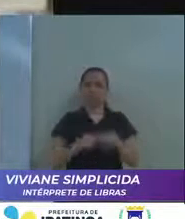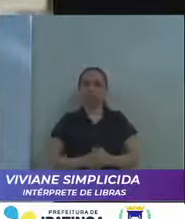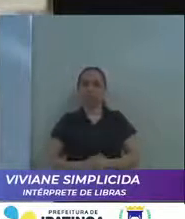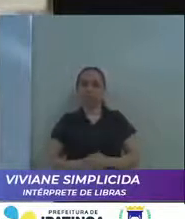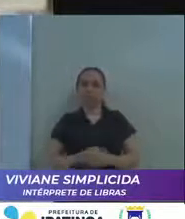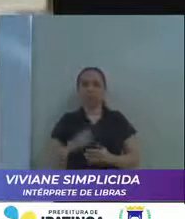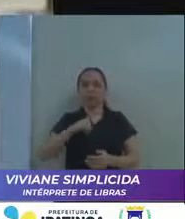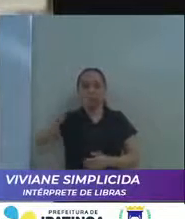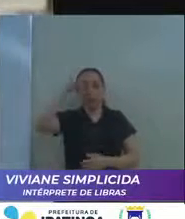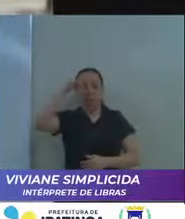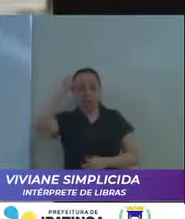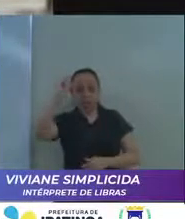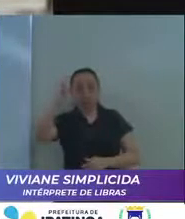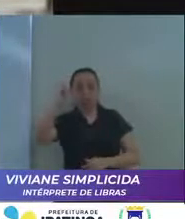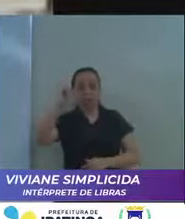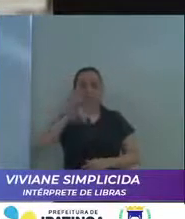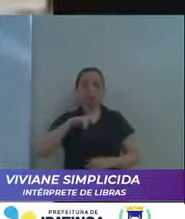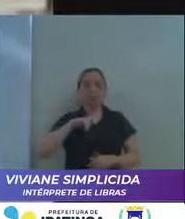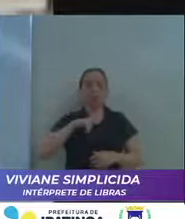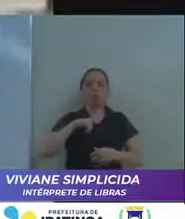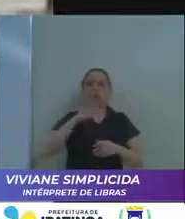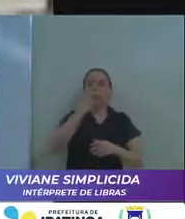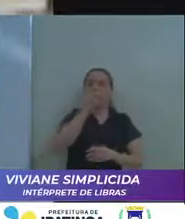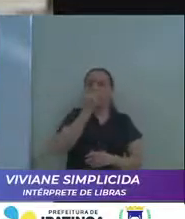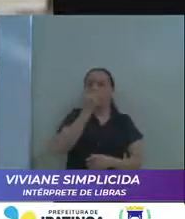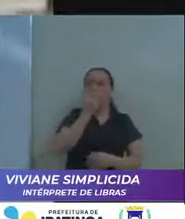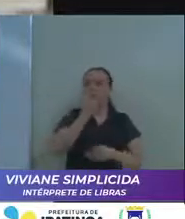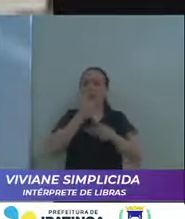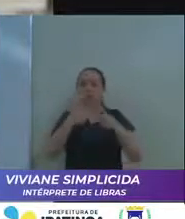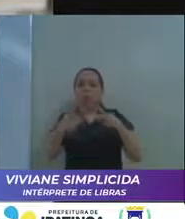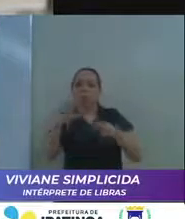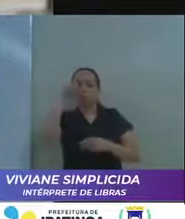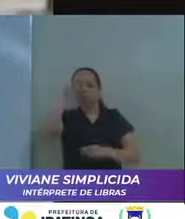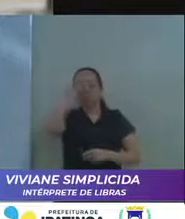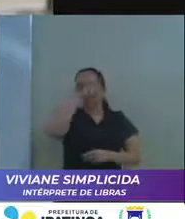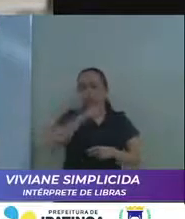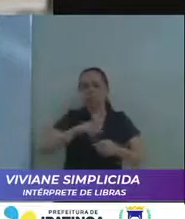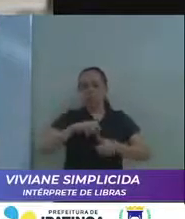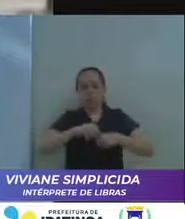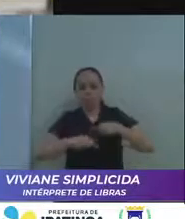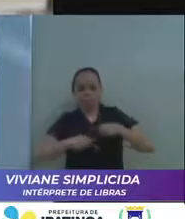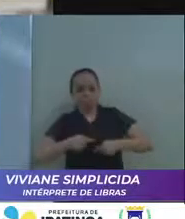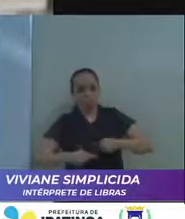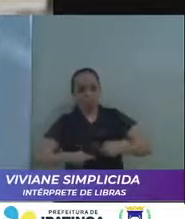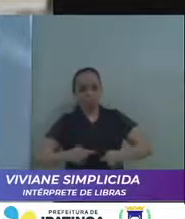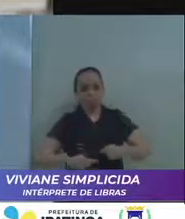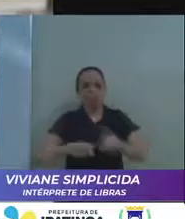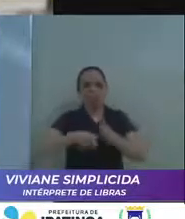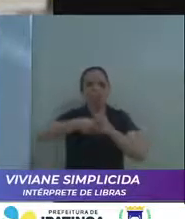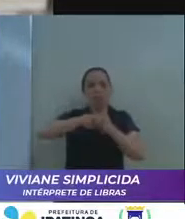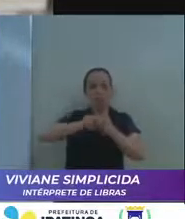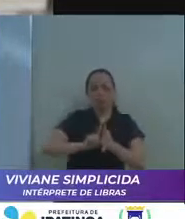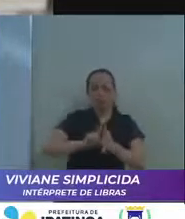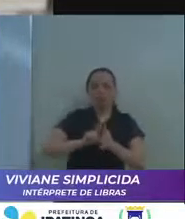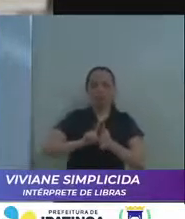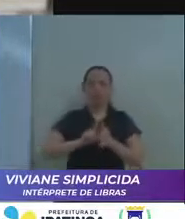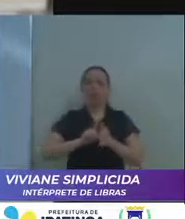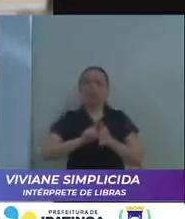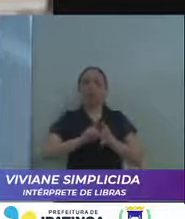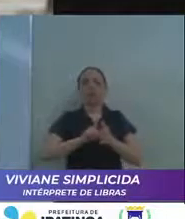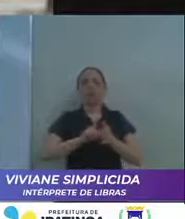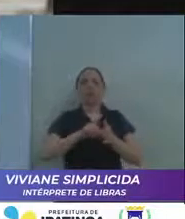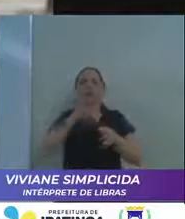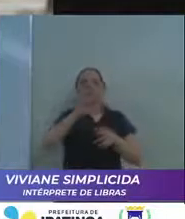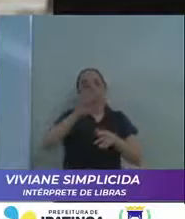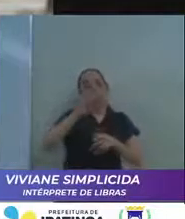Evite alimentos muito condimentados e de difícil digestão, principalmente antes do uso profissional da voz, durante a noite